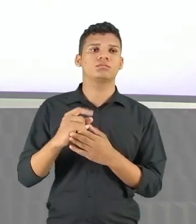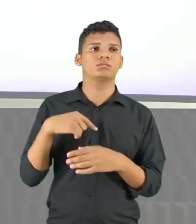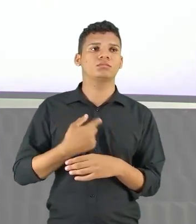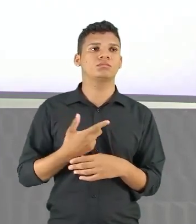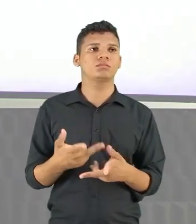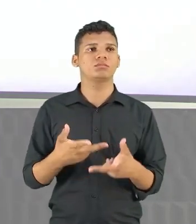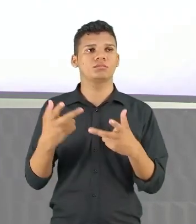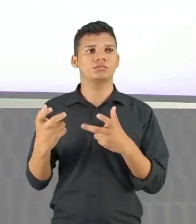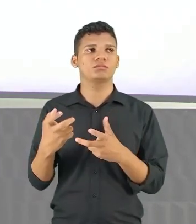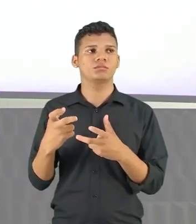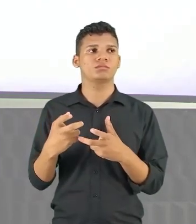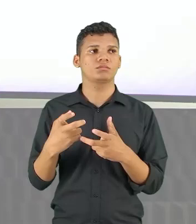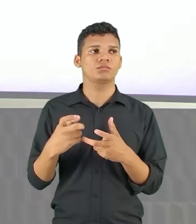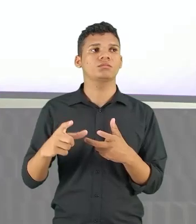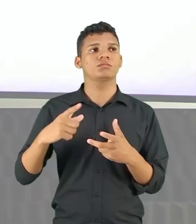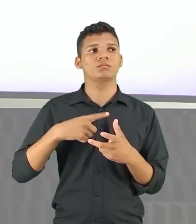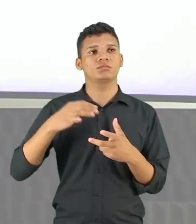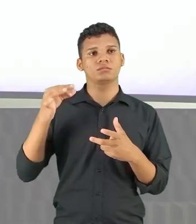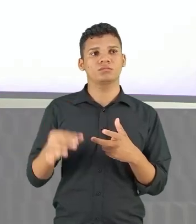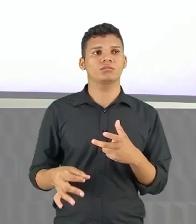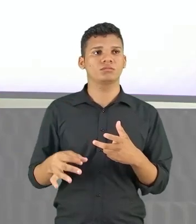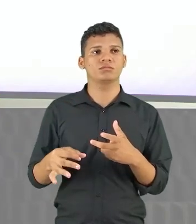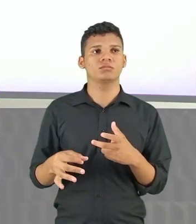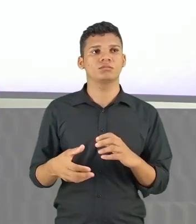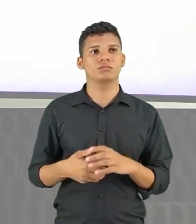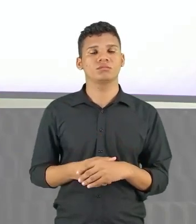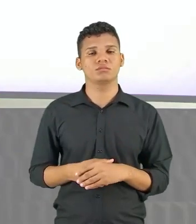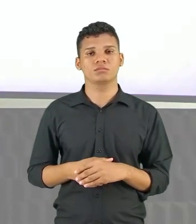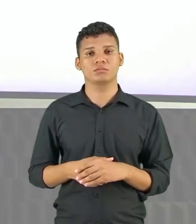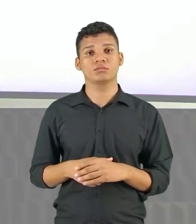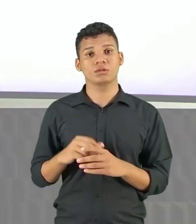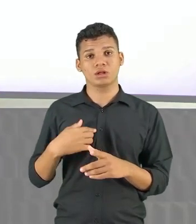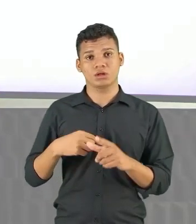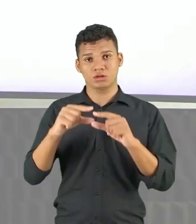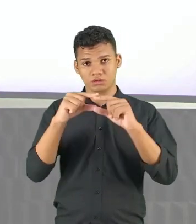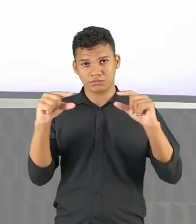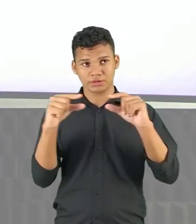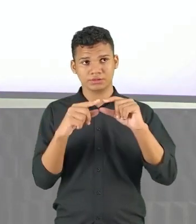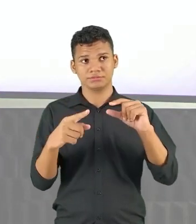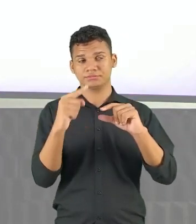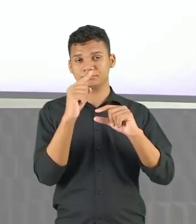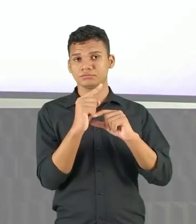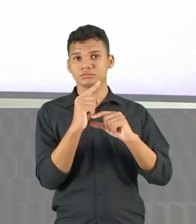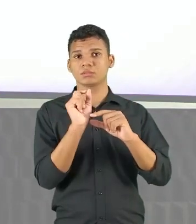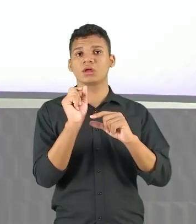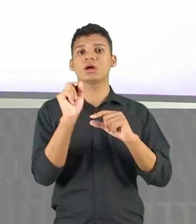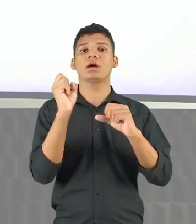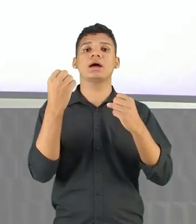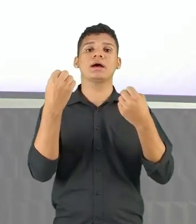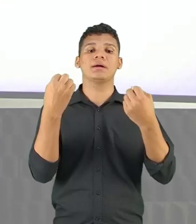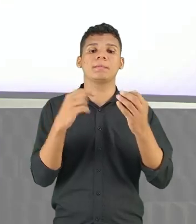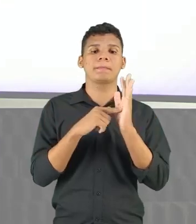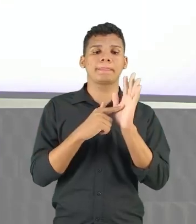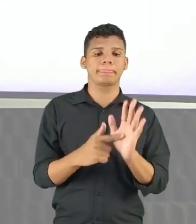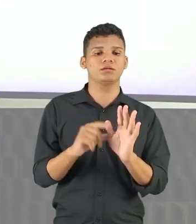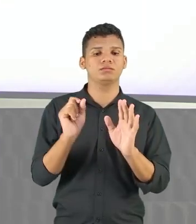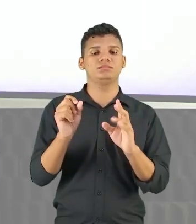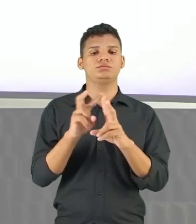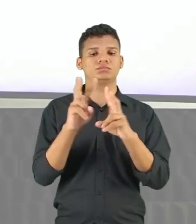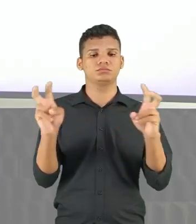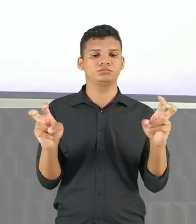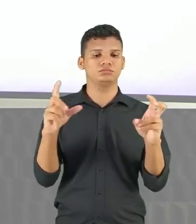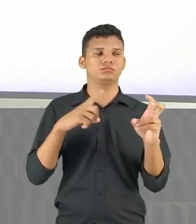Aí, se a gente for analisar, o único que tem essa ideia é o aspecto longe disso, né? porque ele apresenta um aspecto do